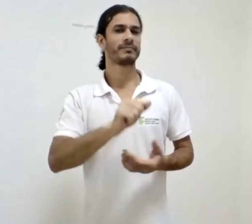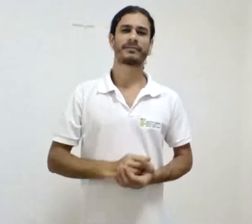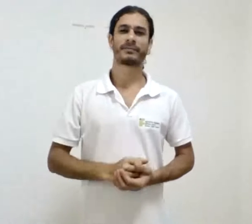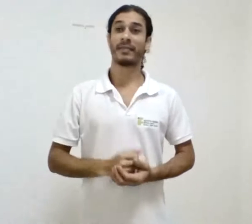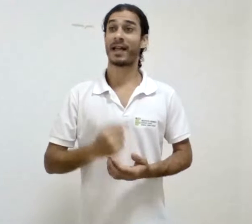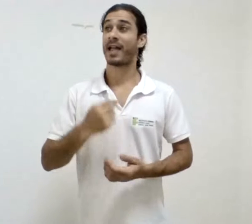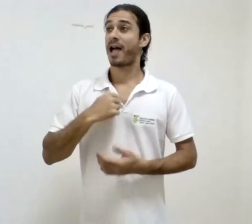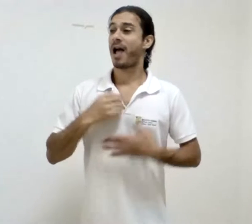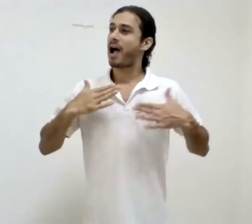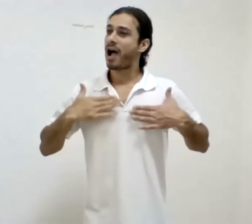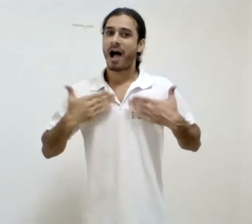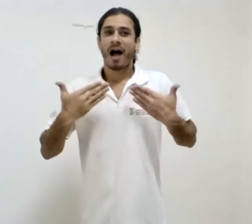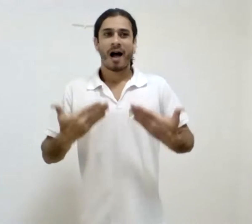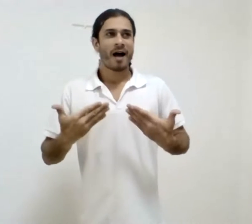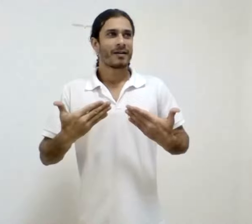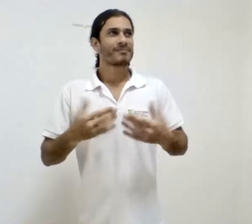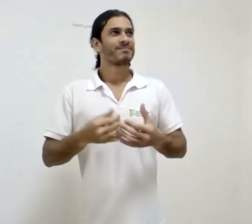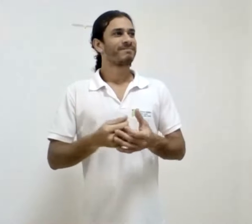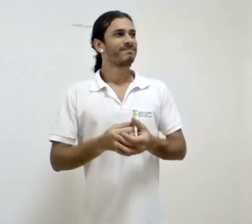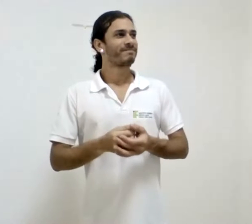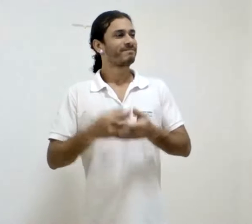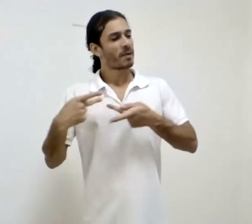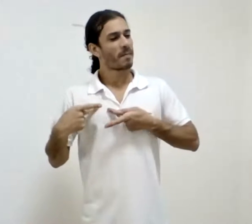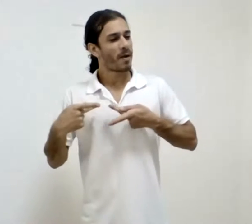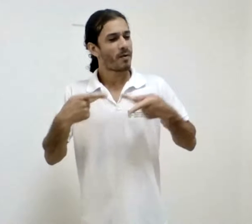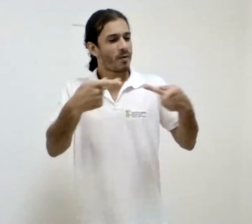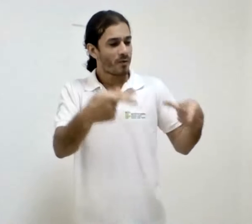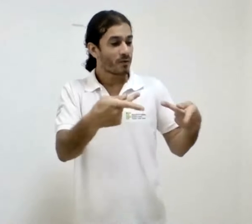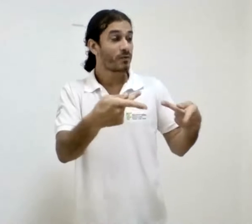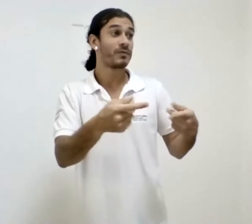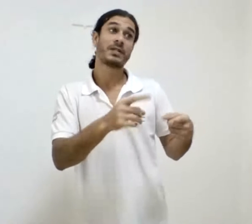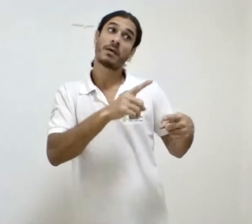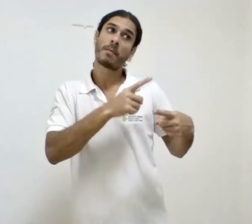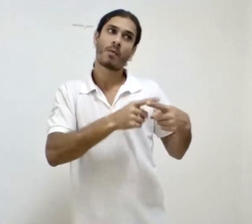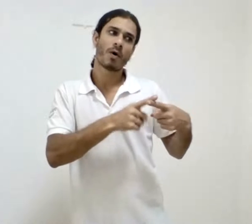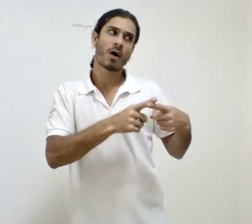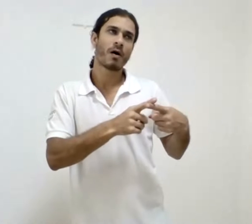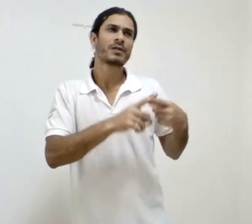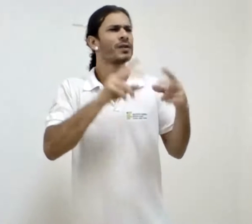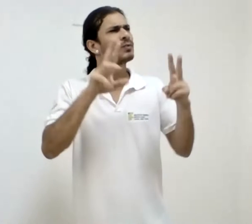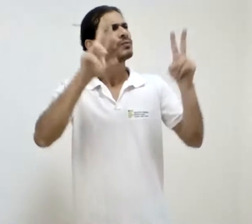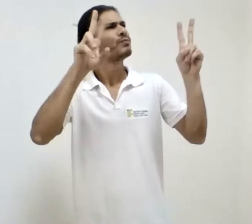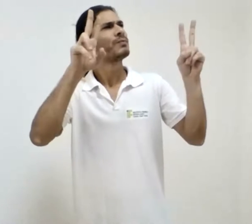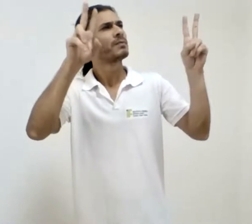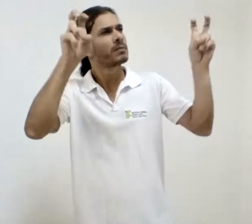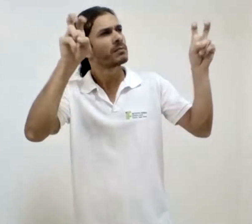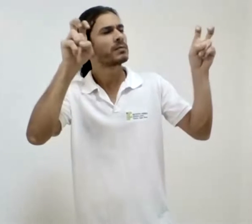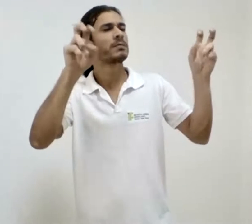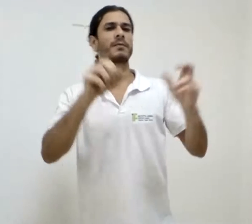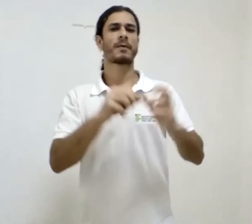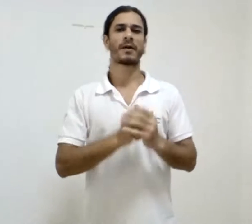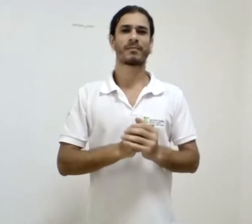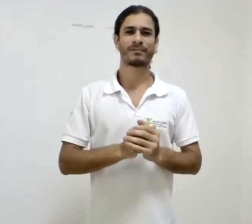surpresa, talvez nem tanto pelo convite, mas pela temática que eu tive que recorrer a